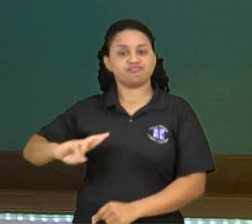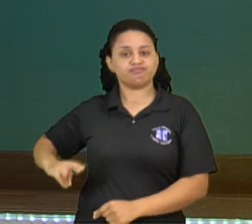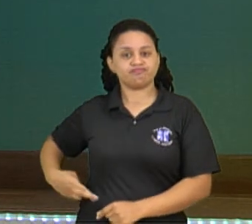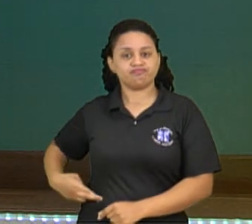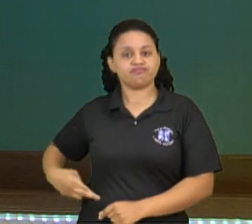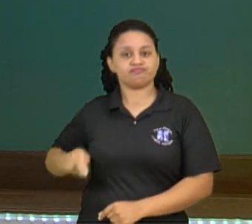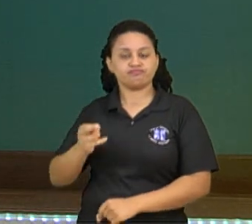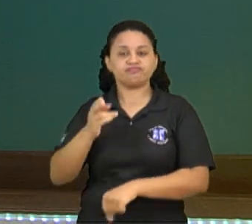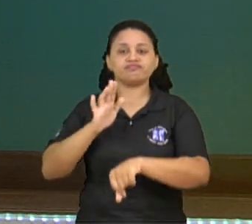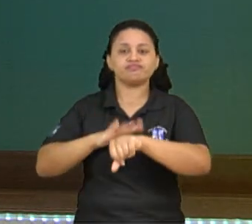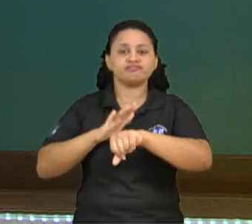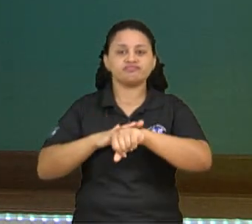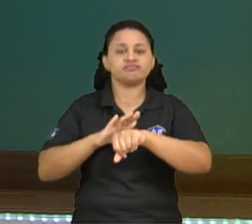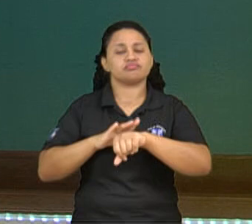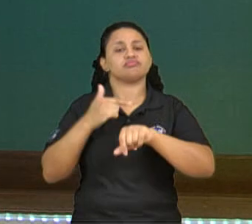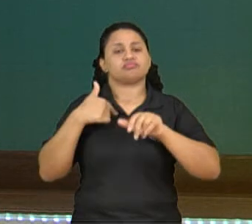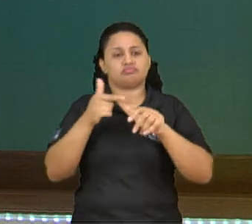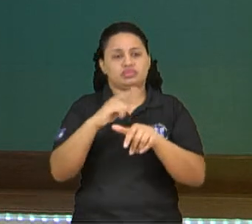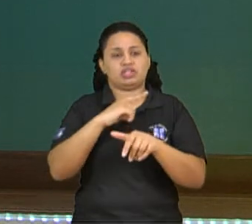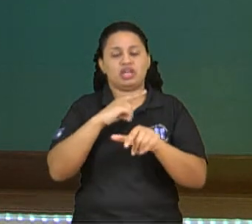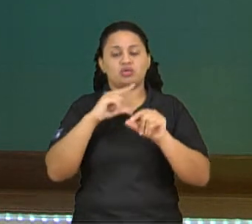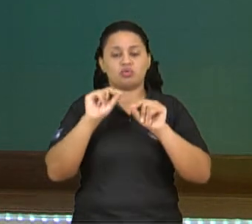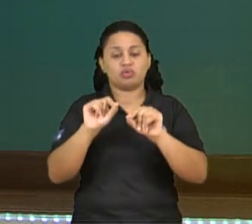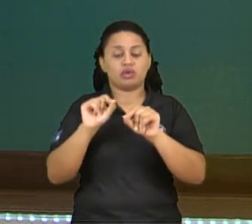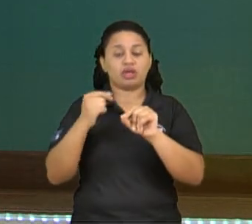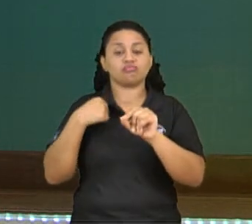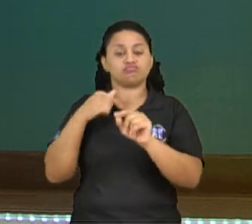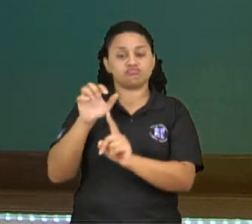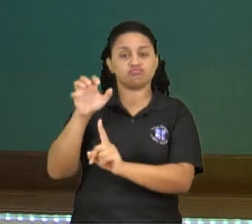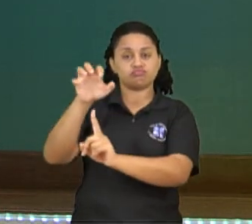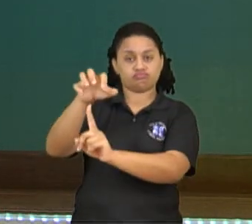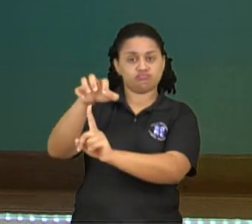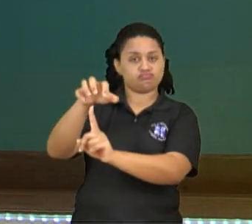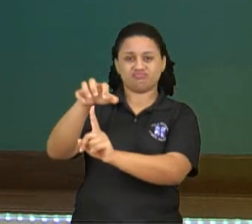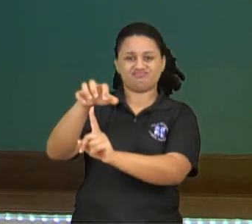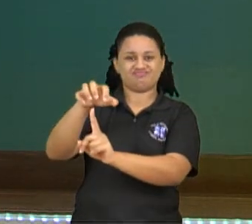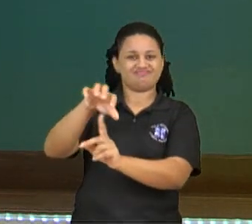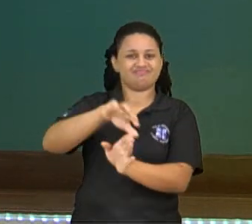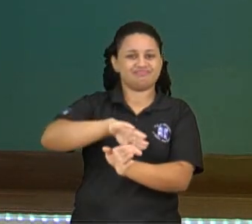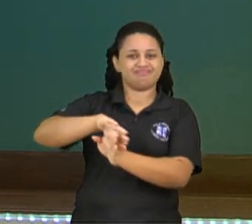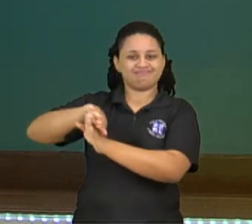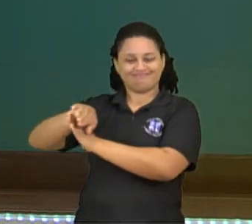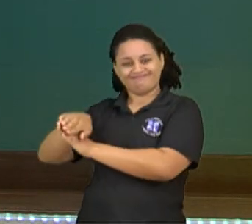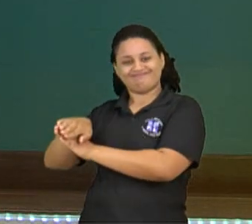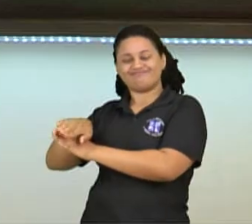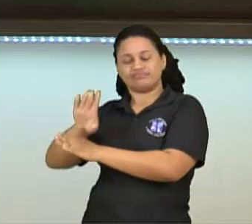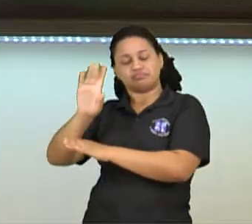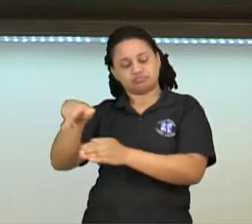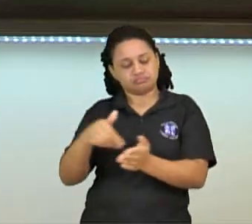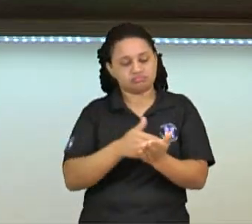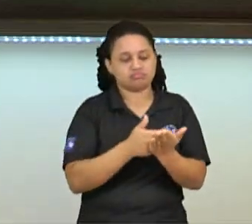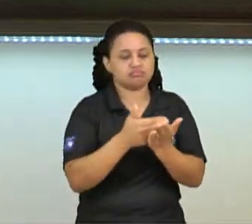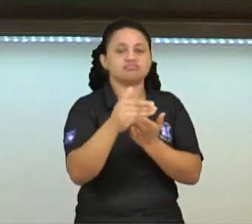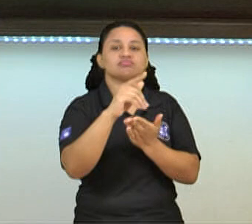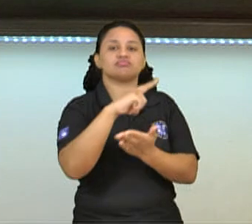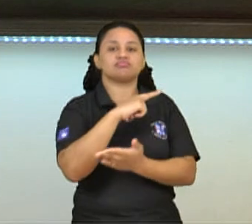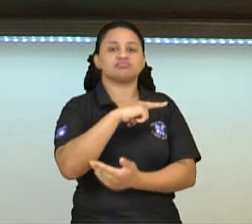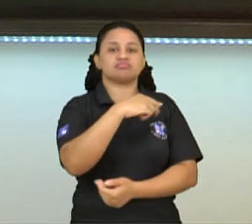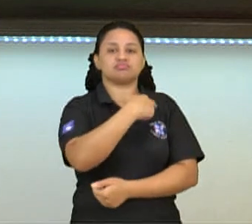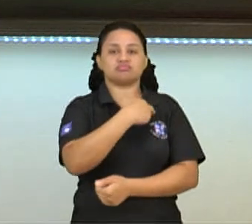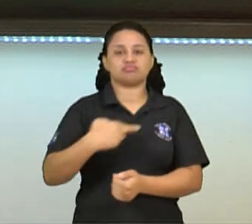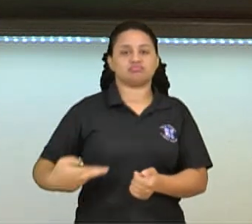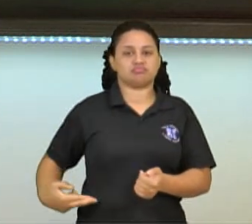gente vai ter a retirada da questão da monarquia constitucional e nós vamos ter agora